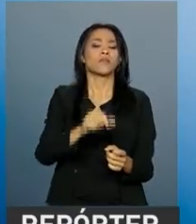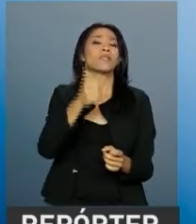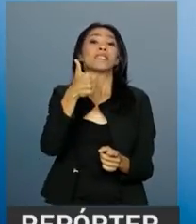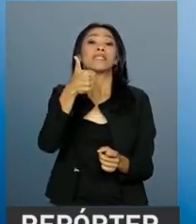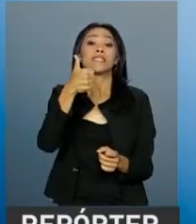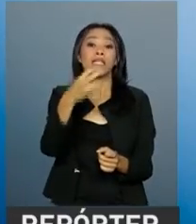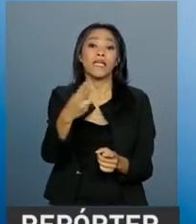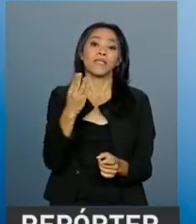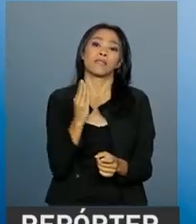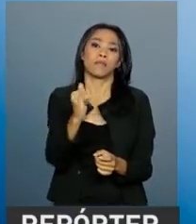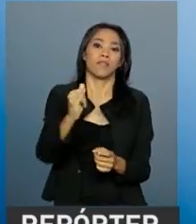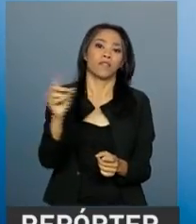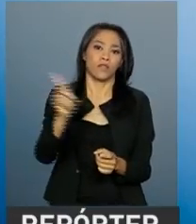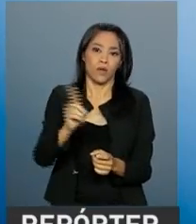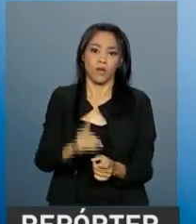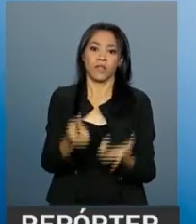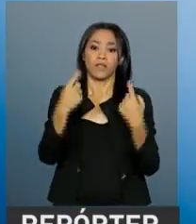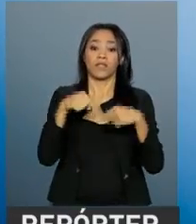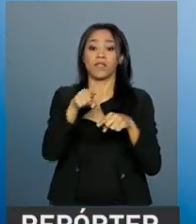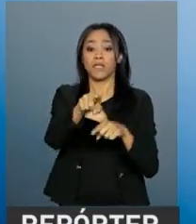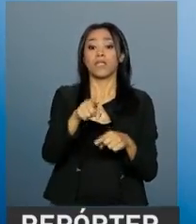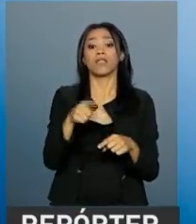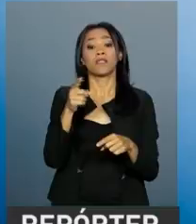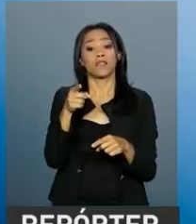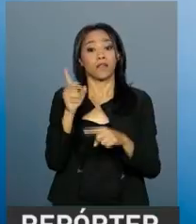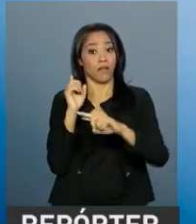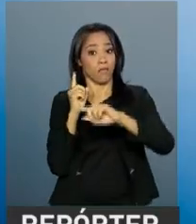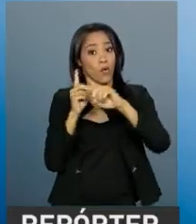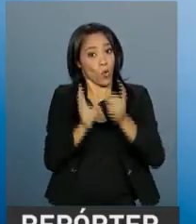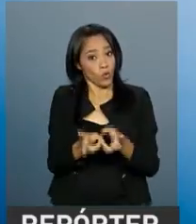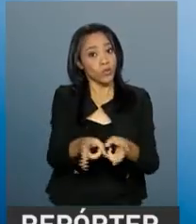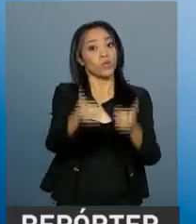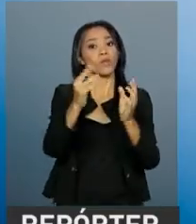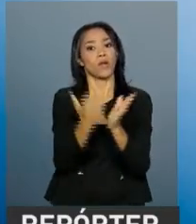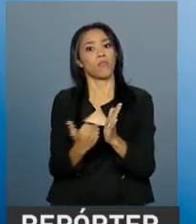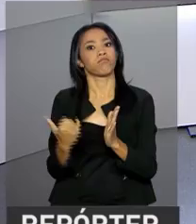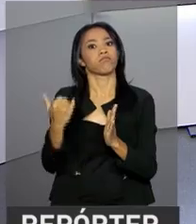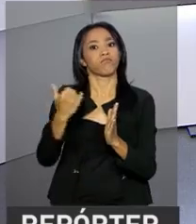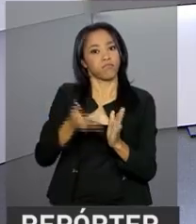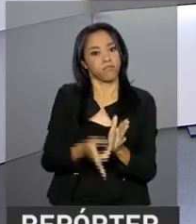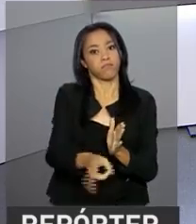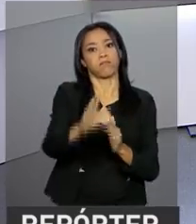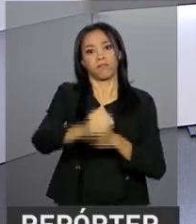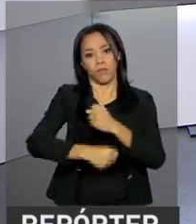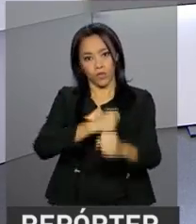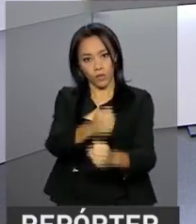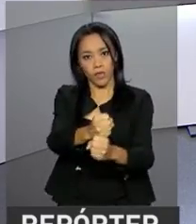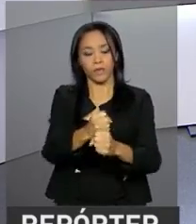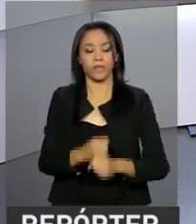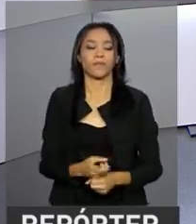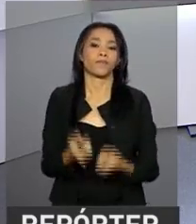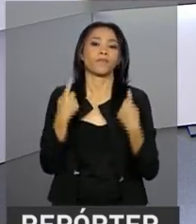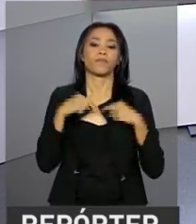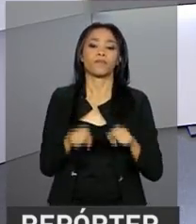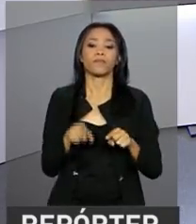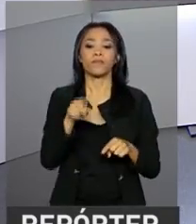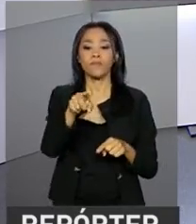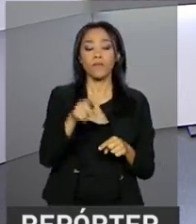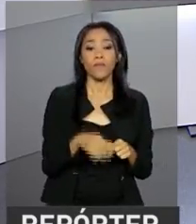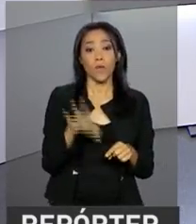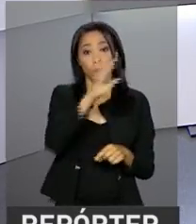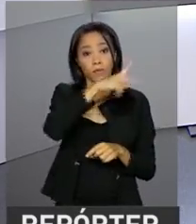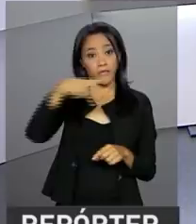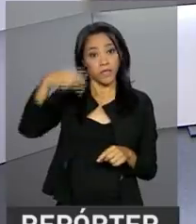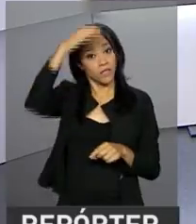ea tendência é que esses resultados positivos ao longo do ano e o presidente michel temer